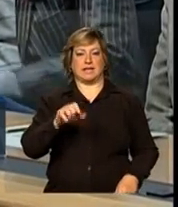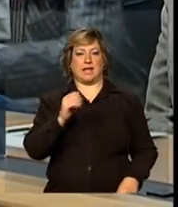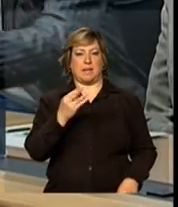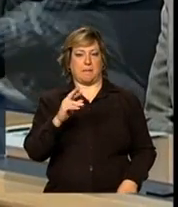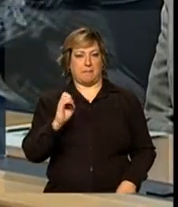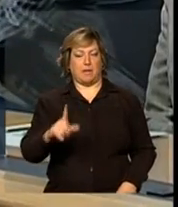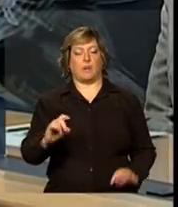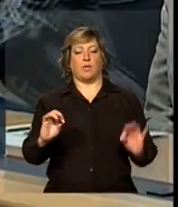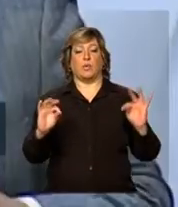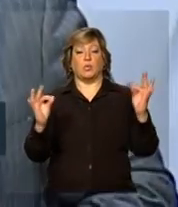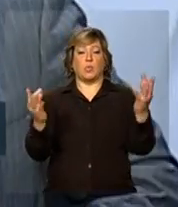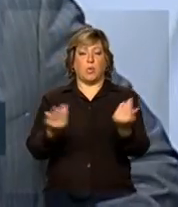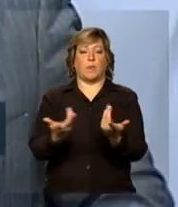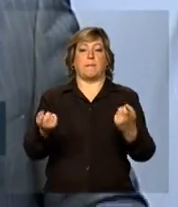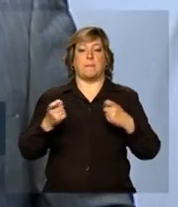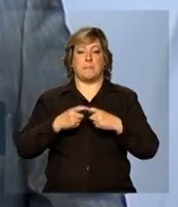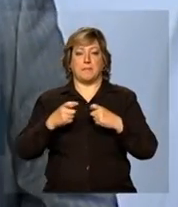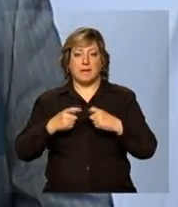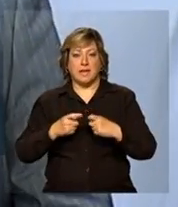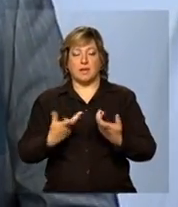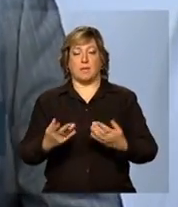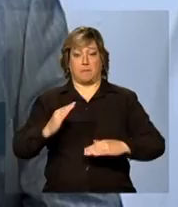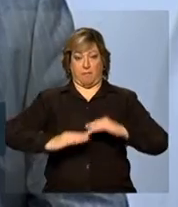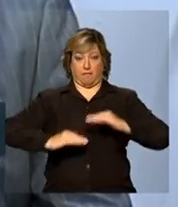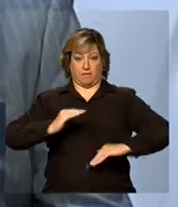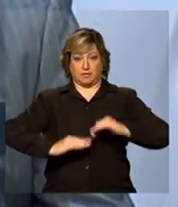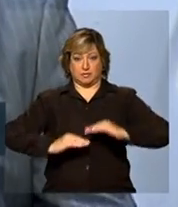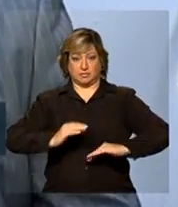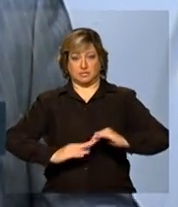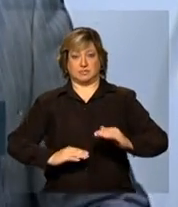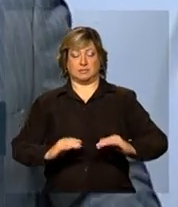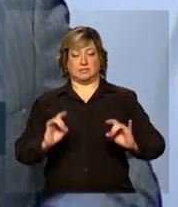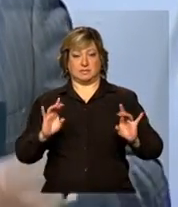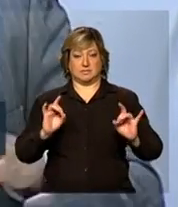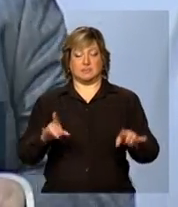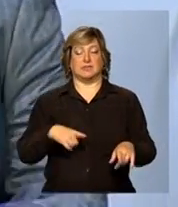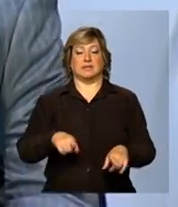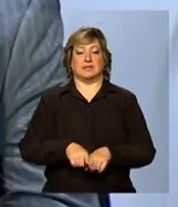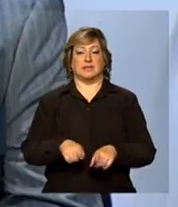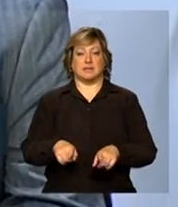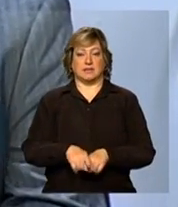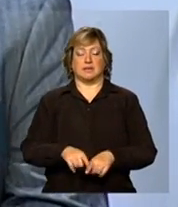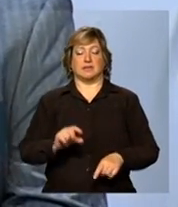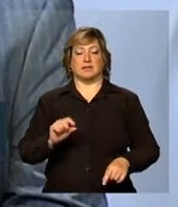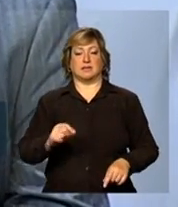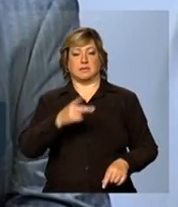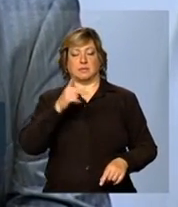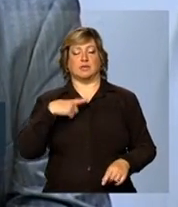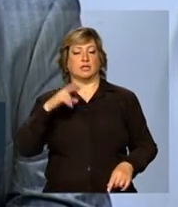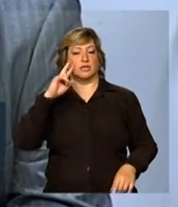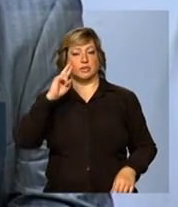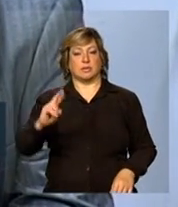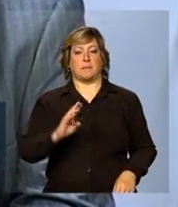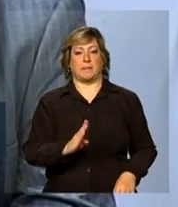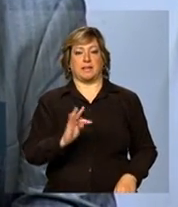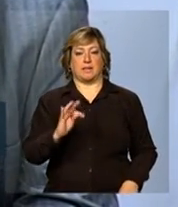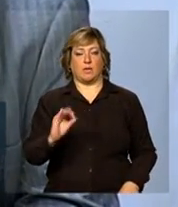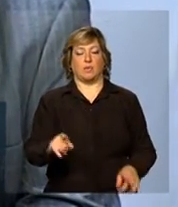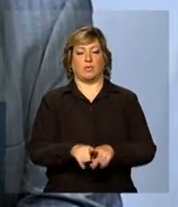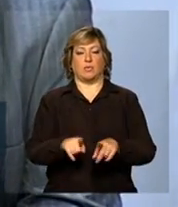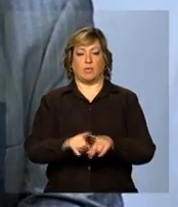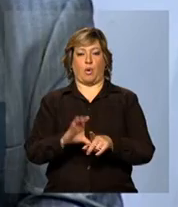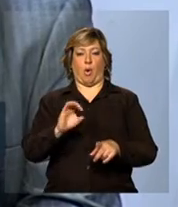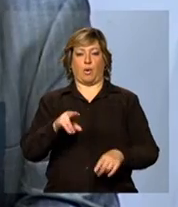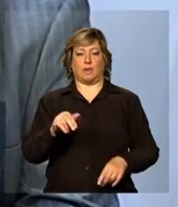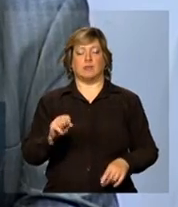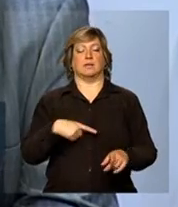todos os médicos profissionais, em especial os diretores da BTO, o CONAS, o CONASEMES,